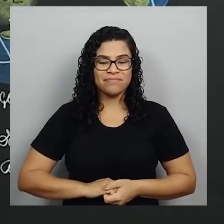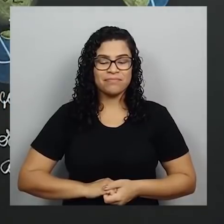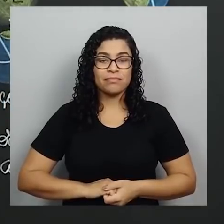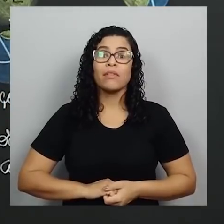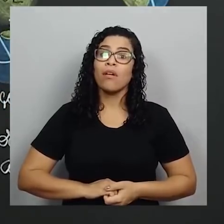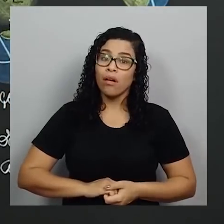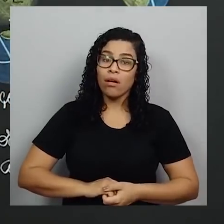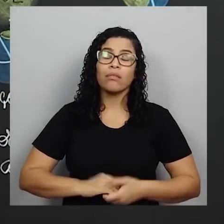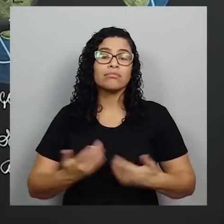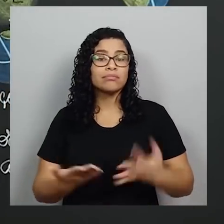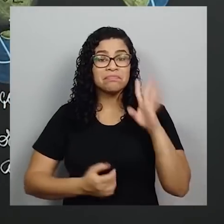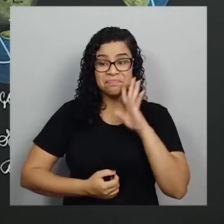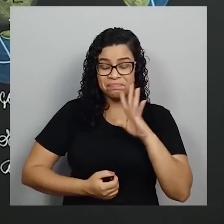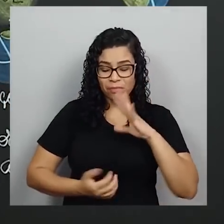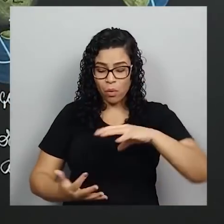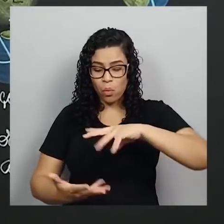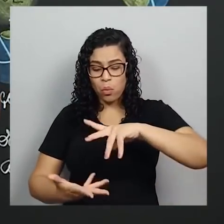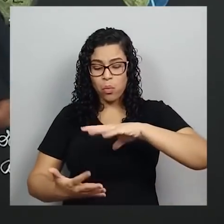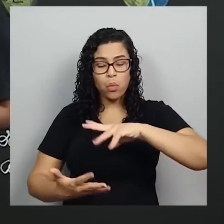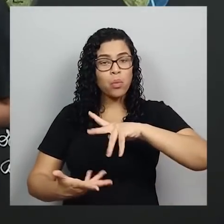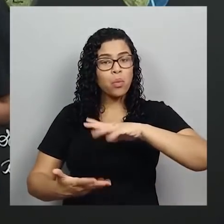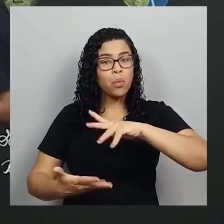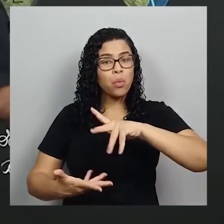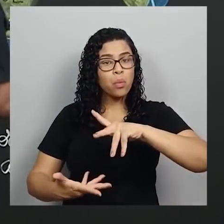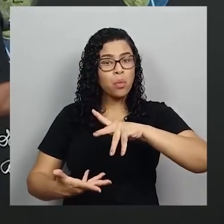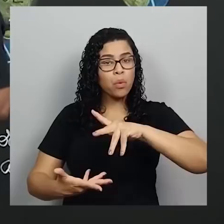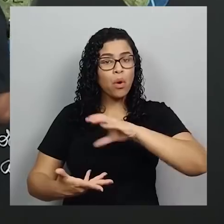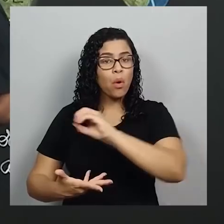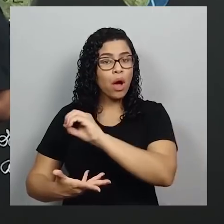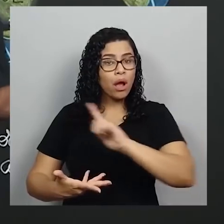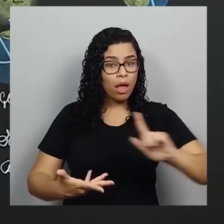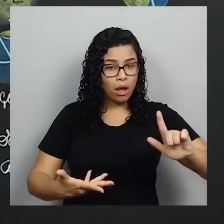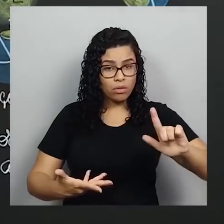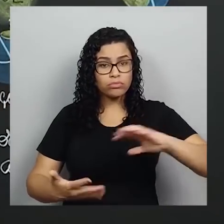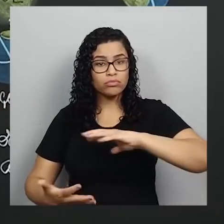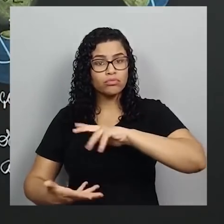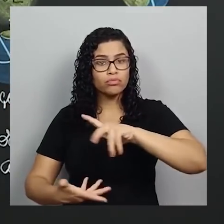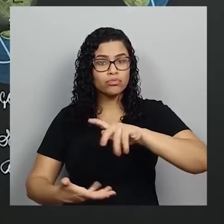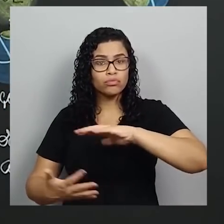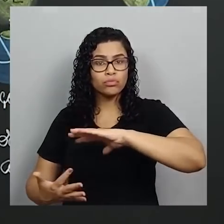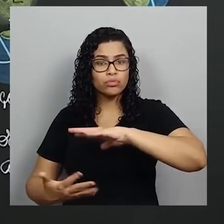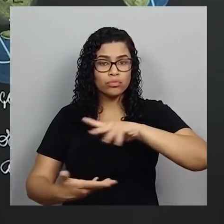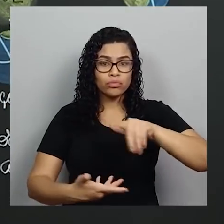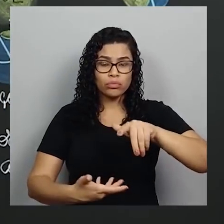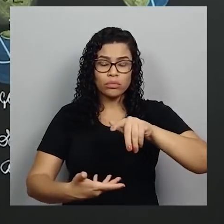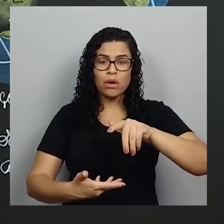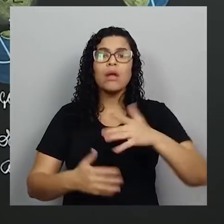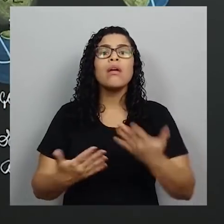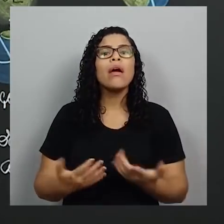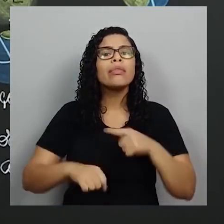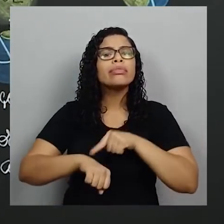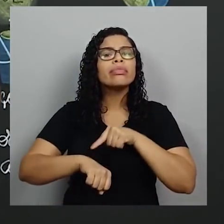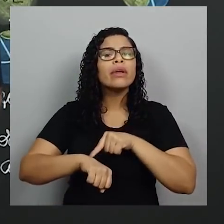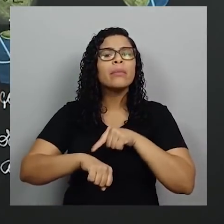você está vendo aqui legal, então essa Terra ela está girando no sentido oeste para leste. E essa duração? Essa duração